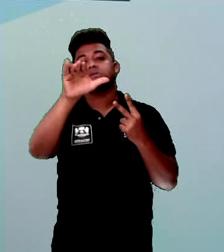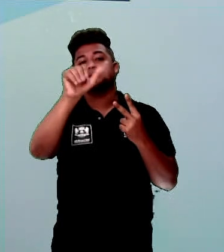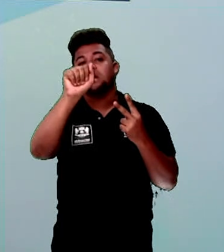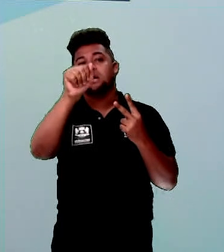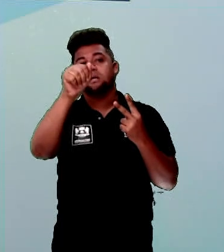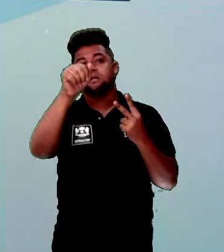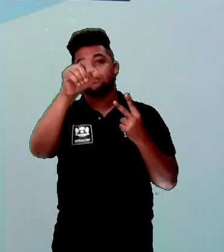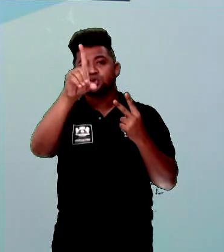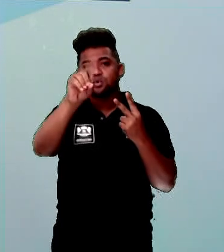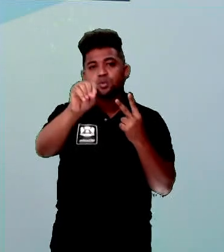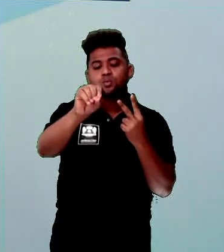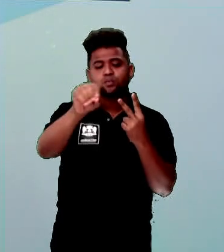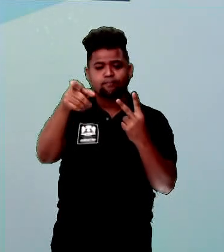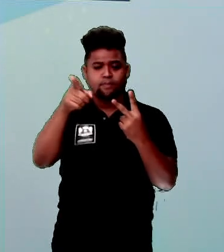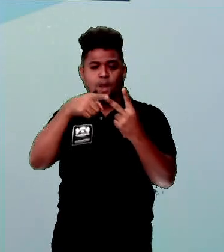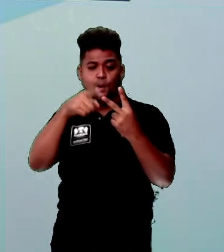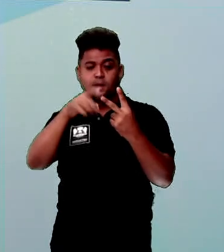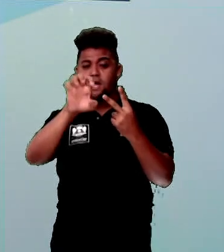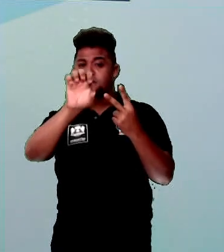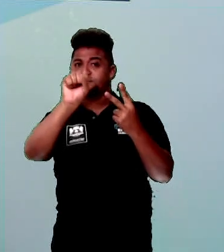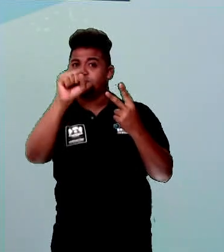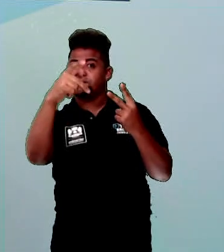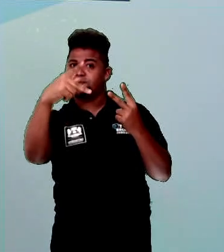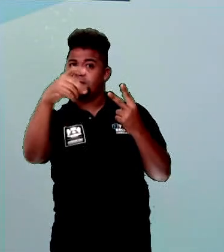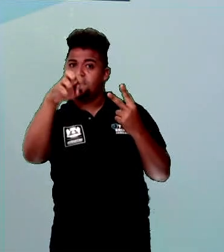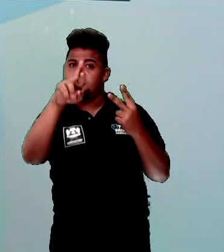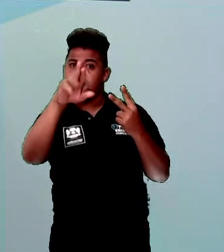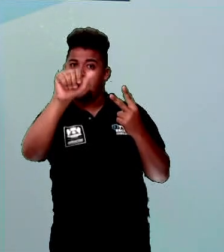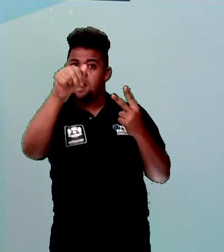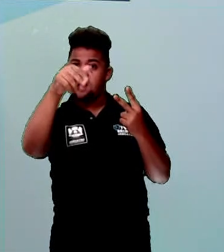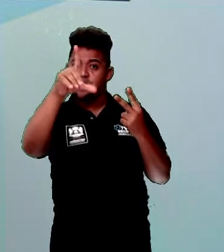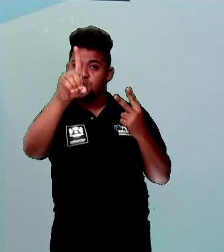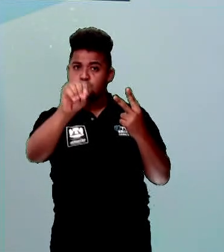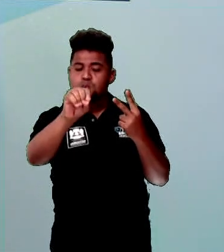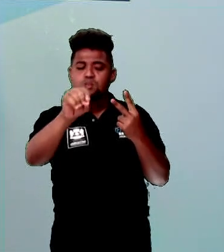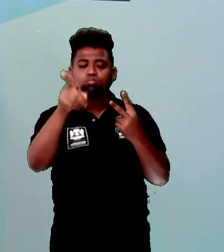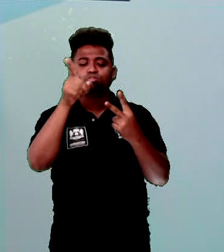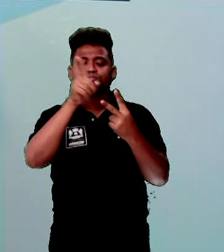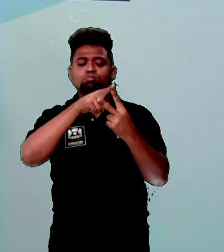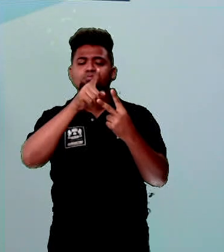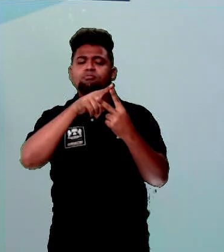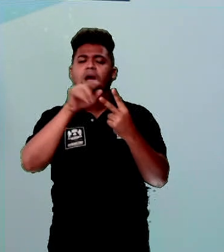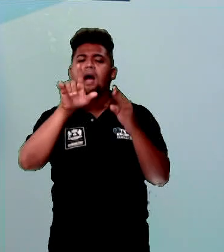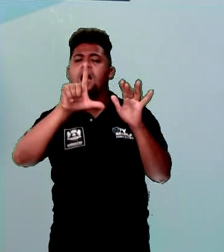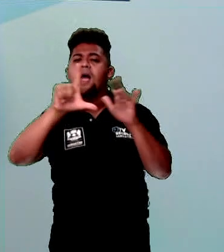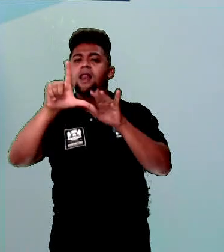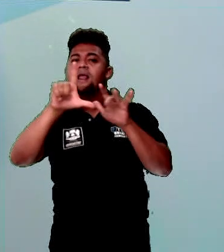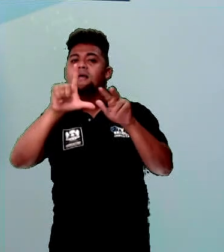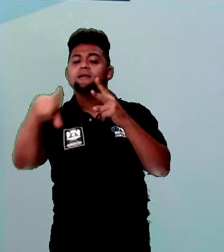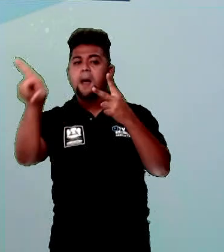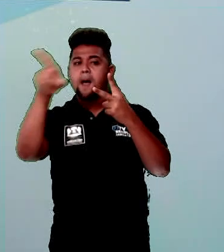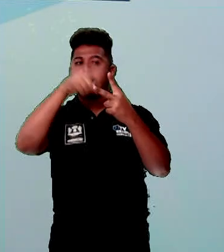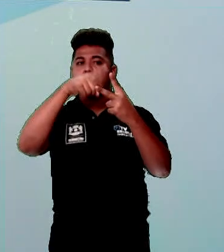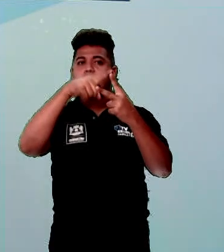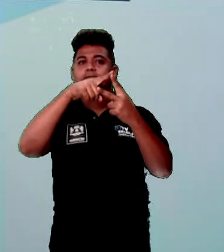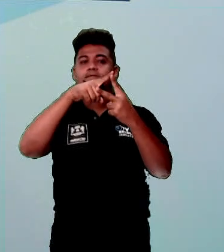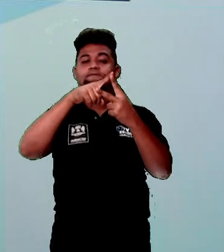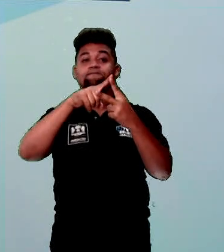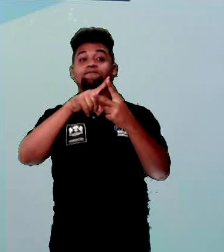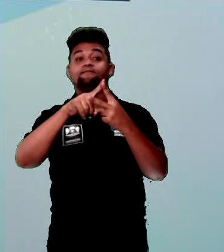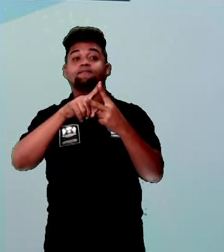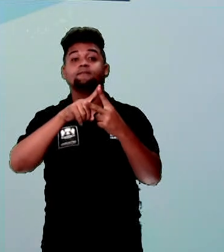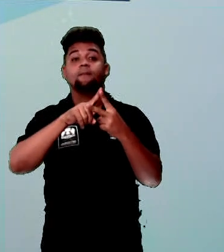outra palavra, esperando. Vamos ver agora quais são as letras da palavra soluçando. Nós temos,